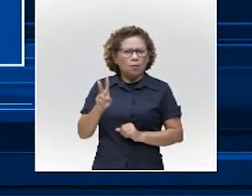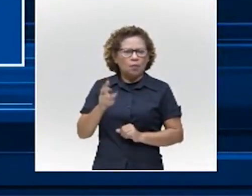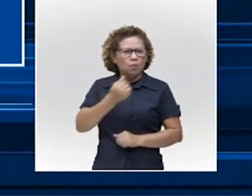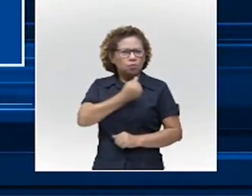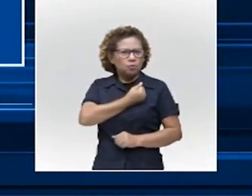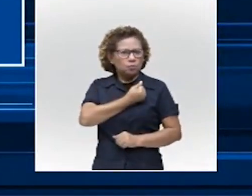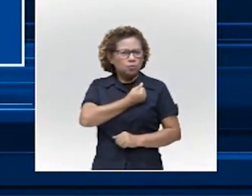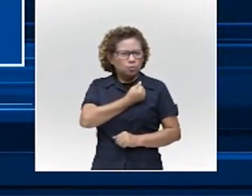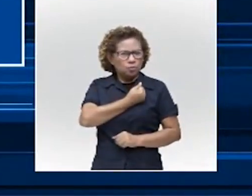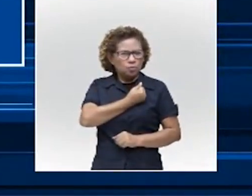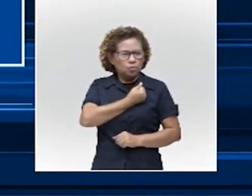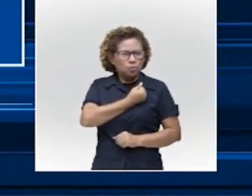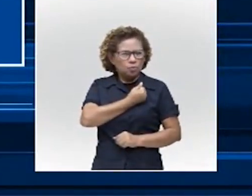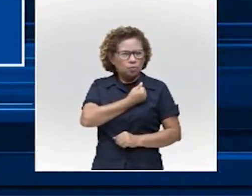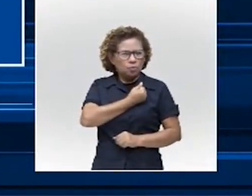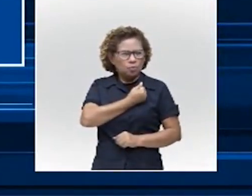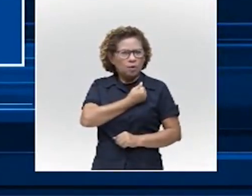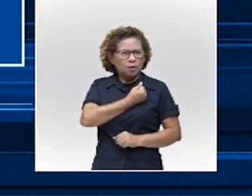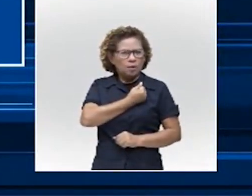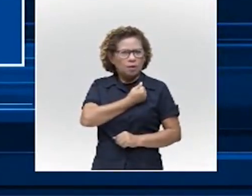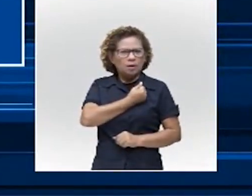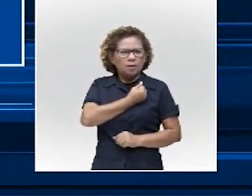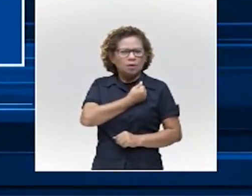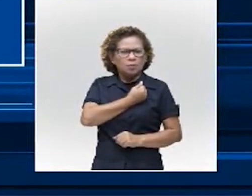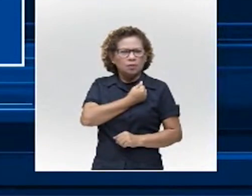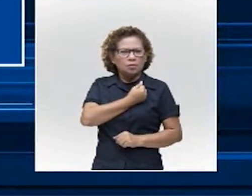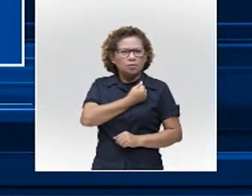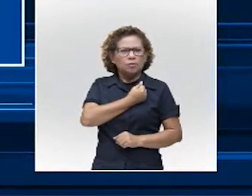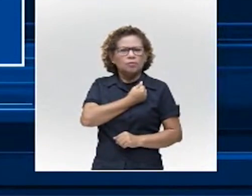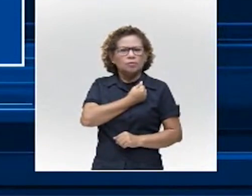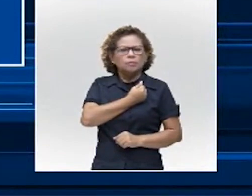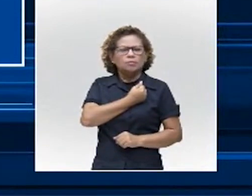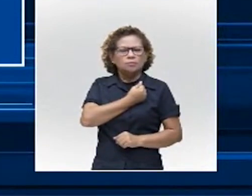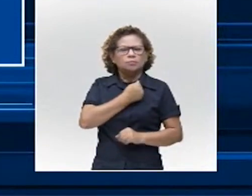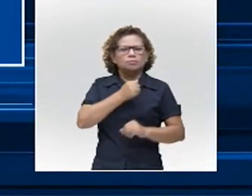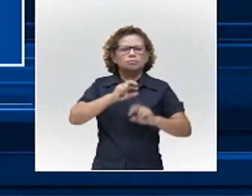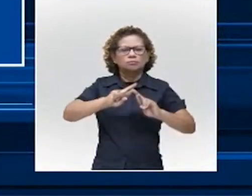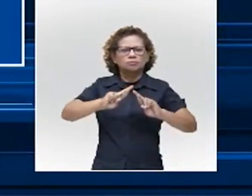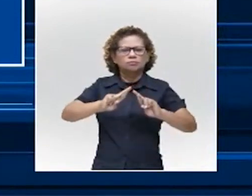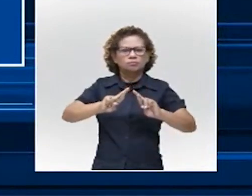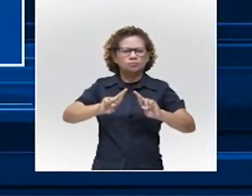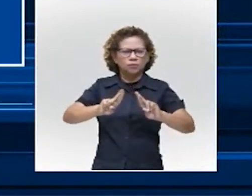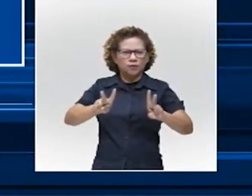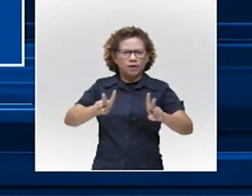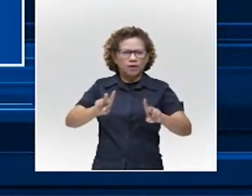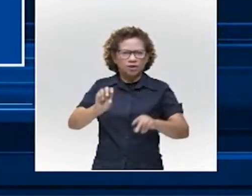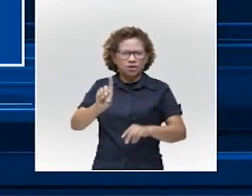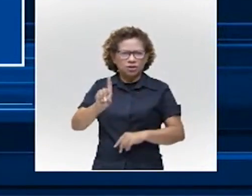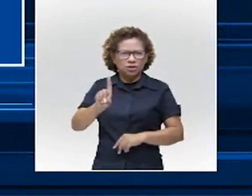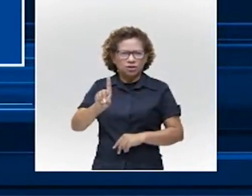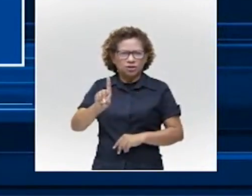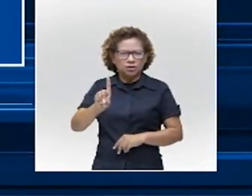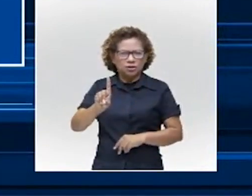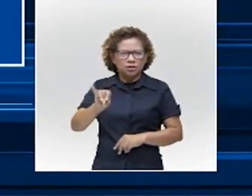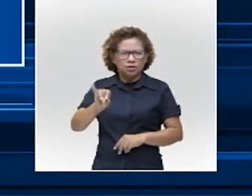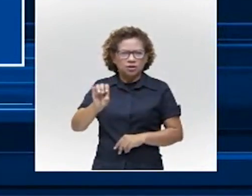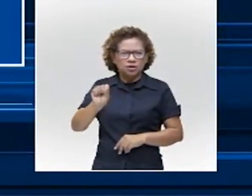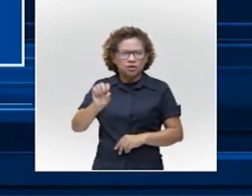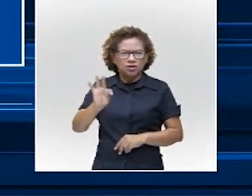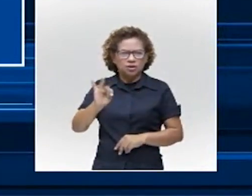numérica, será distinta, será diferente, porém, ela vai